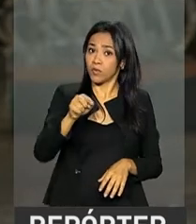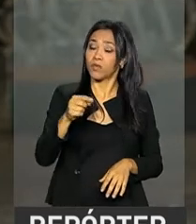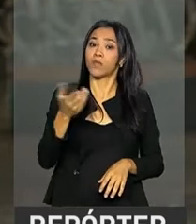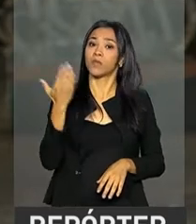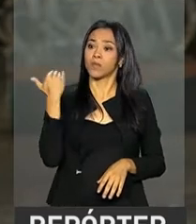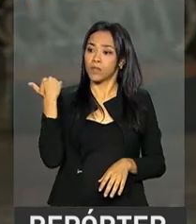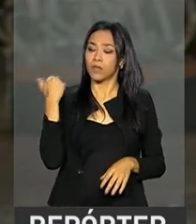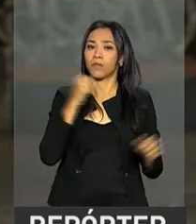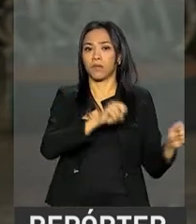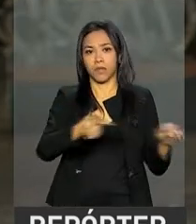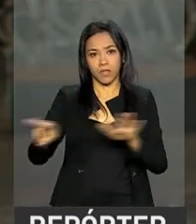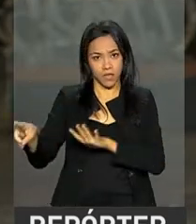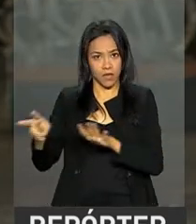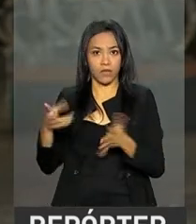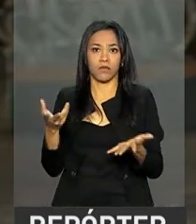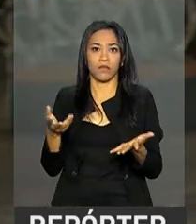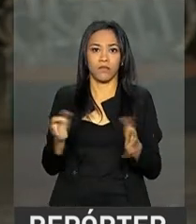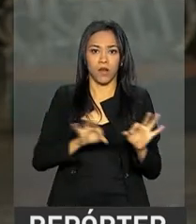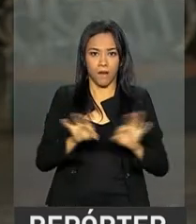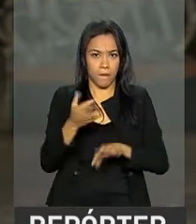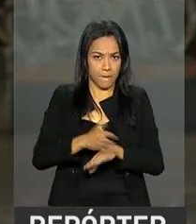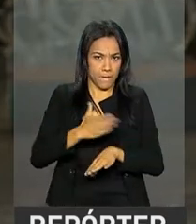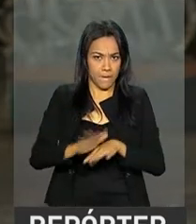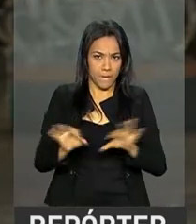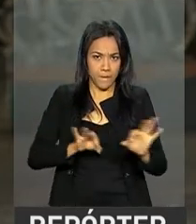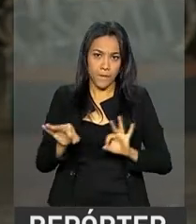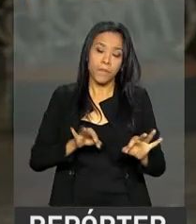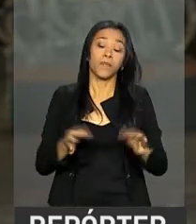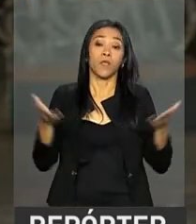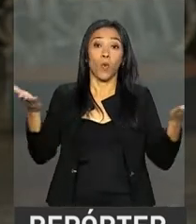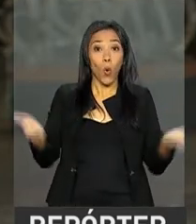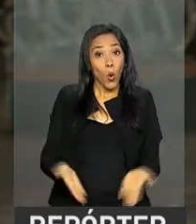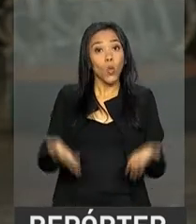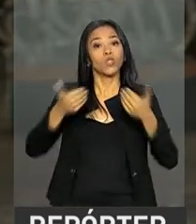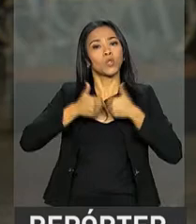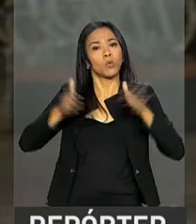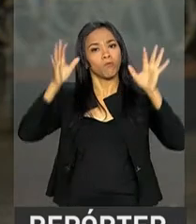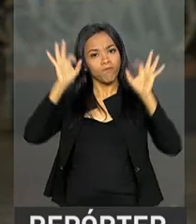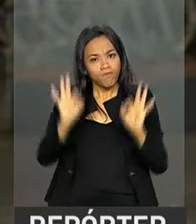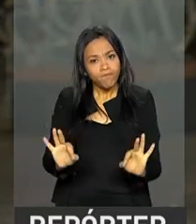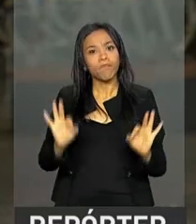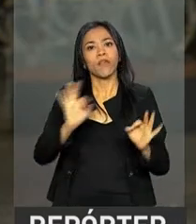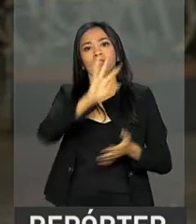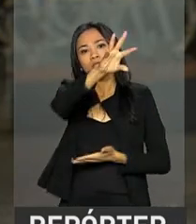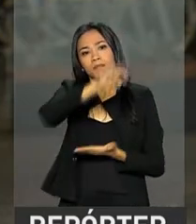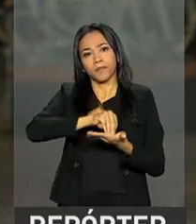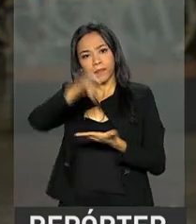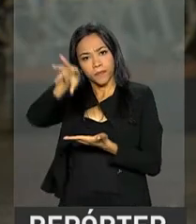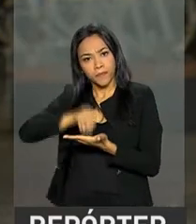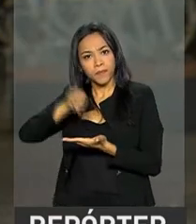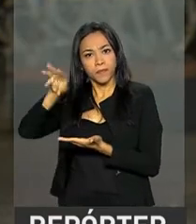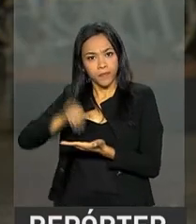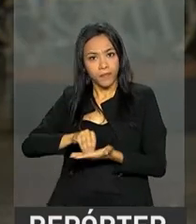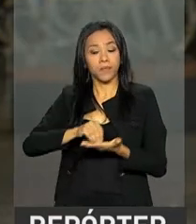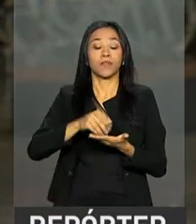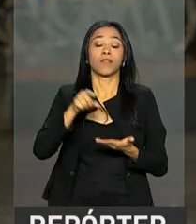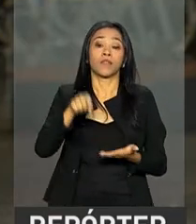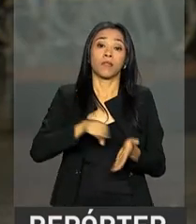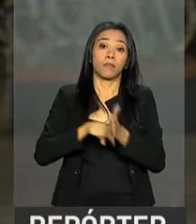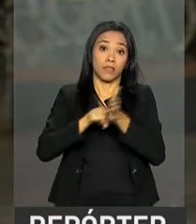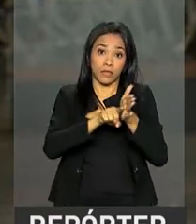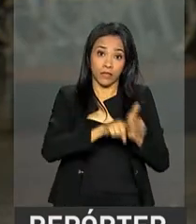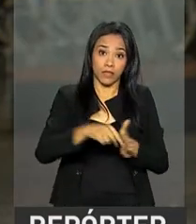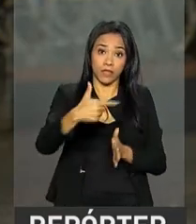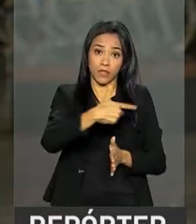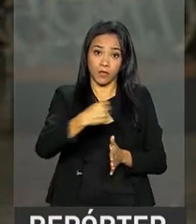na semana passada então para concluir carro e começa hoje a coleta de dados do censo agropecuário 2017 o